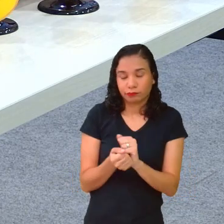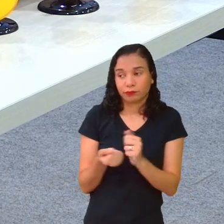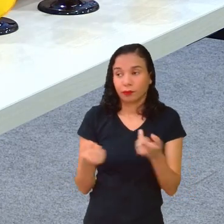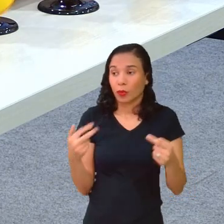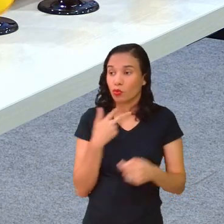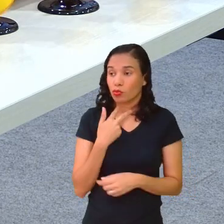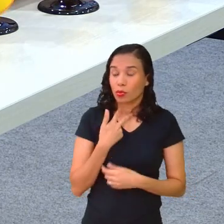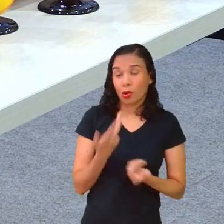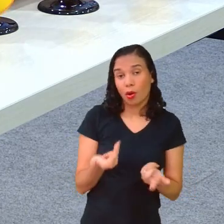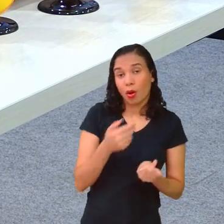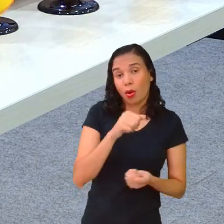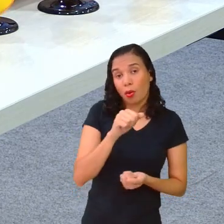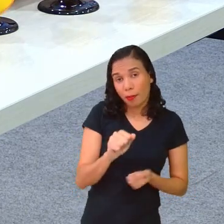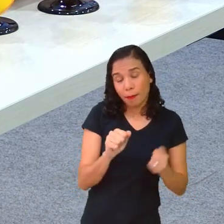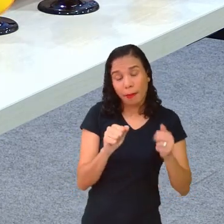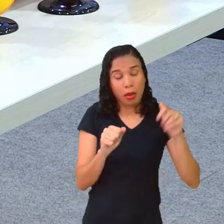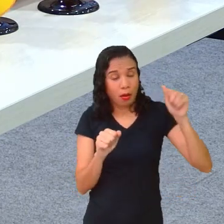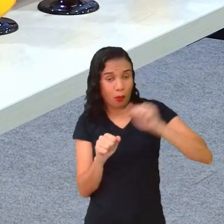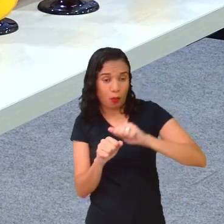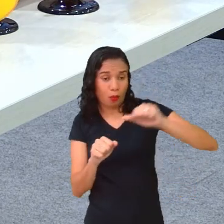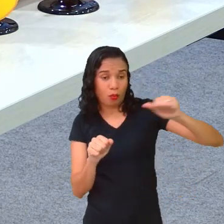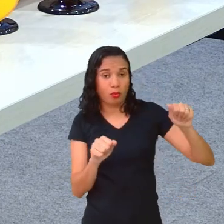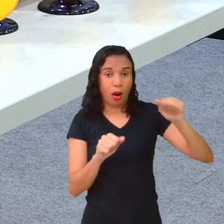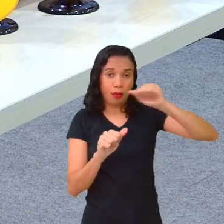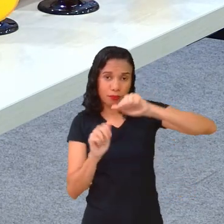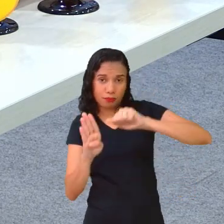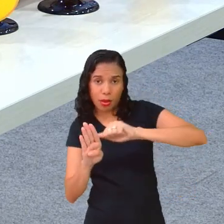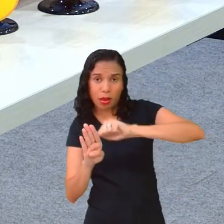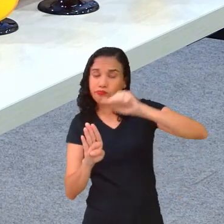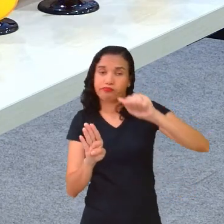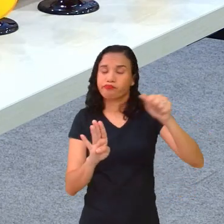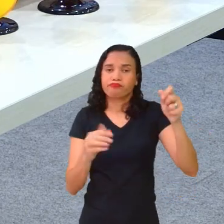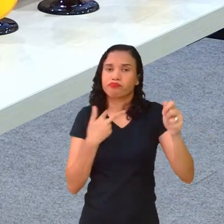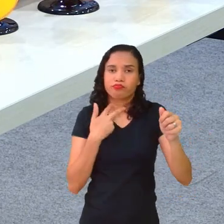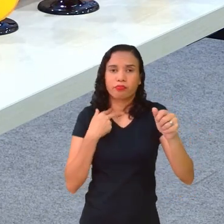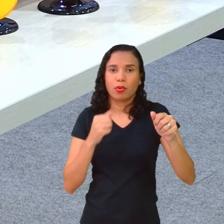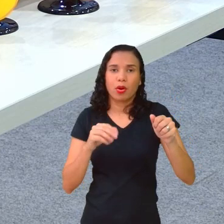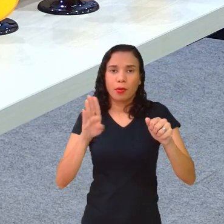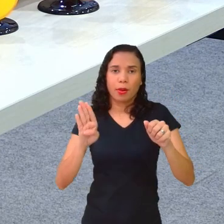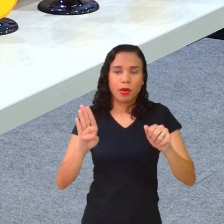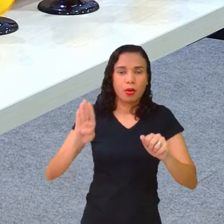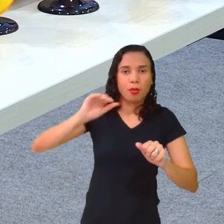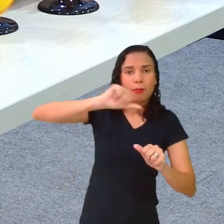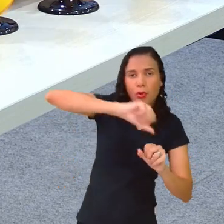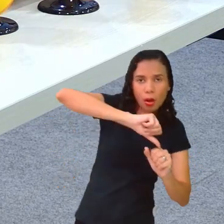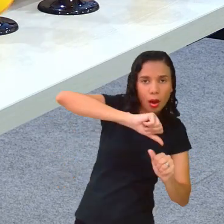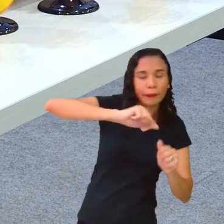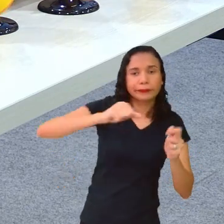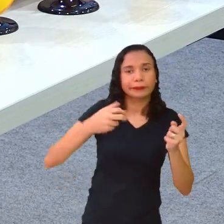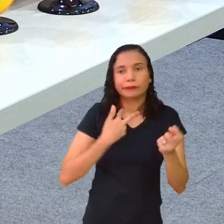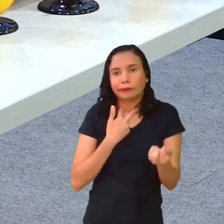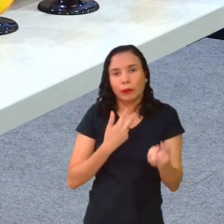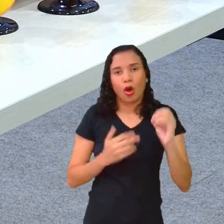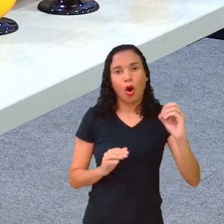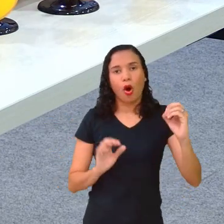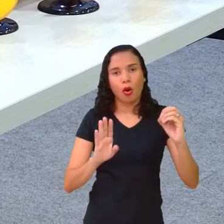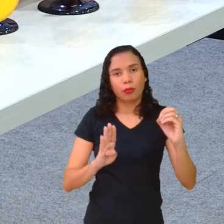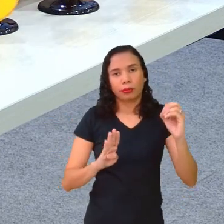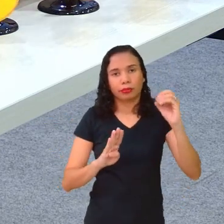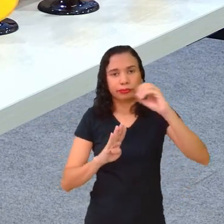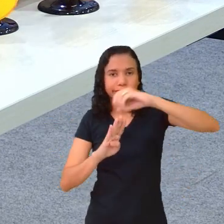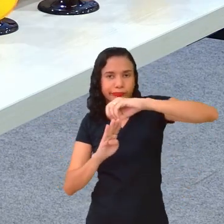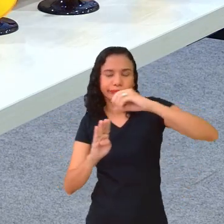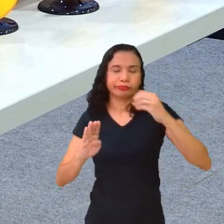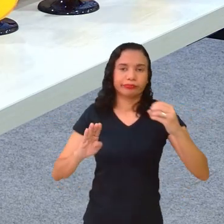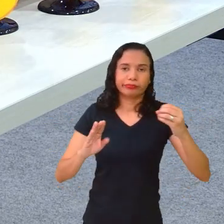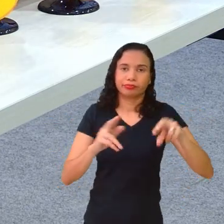doar o B ao A, porque o B vai junto. E não posso doar o O, porque aí também está indo o B e